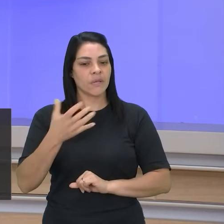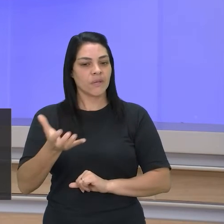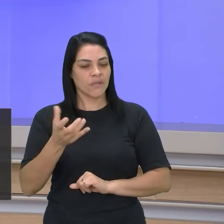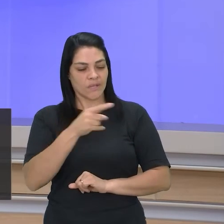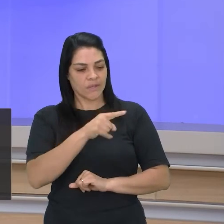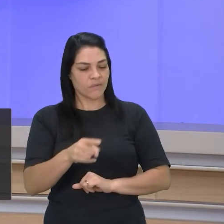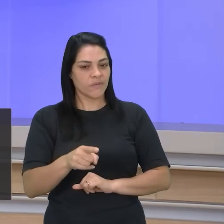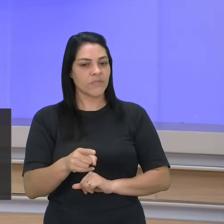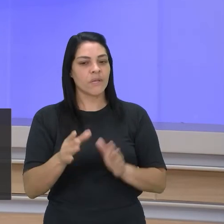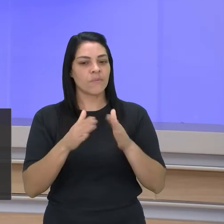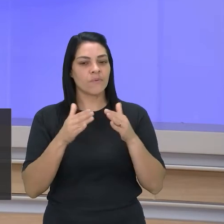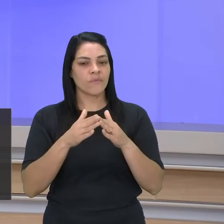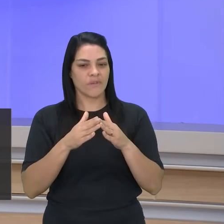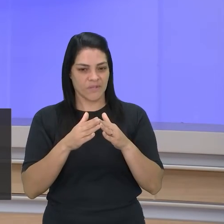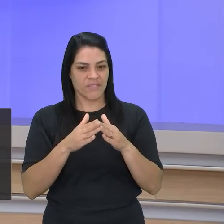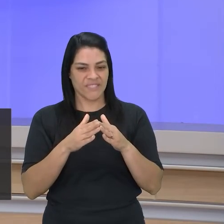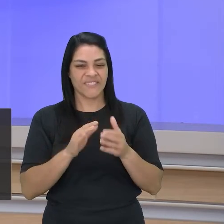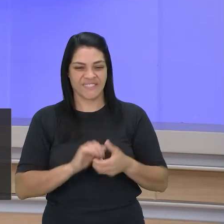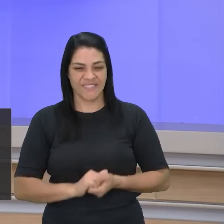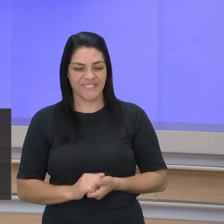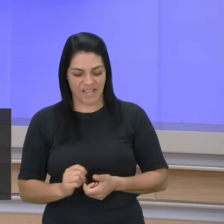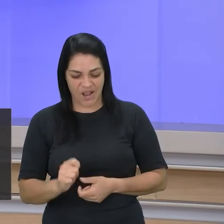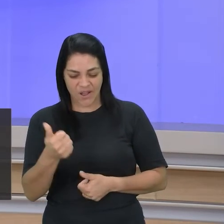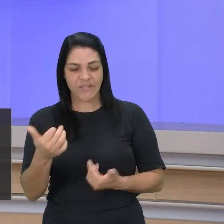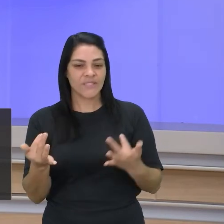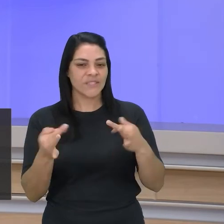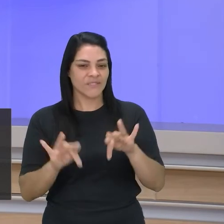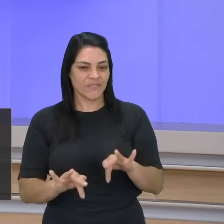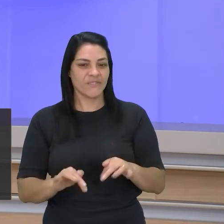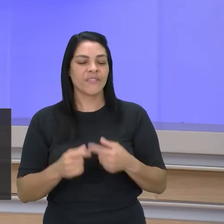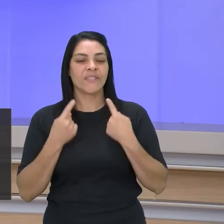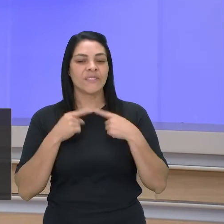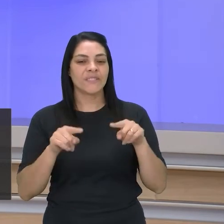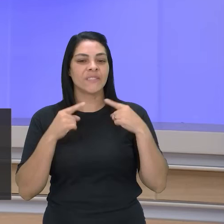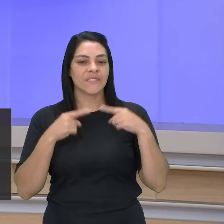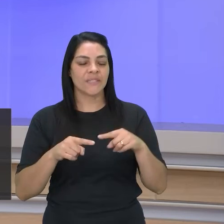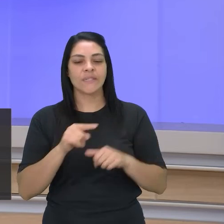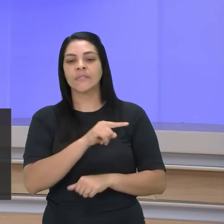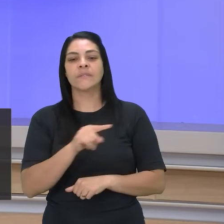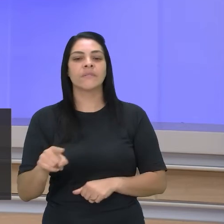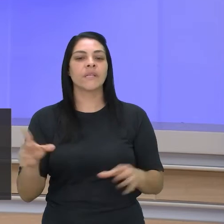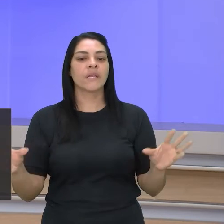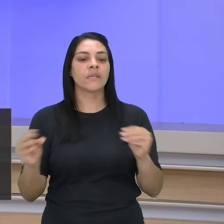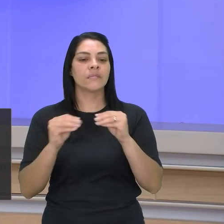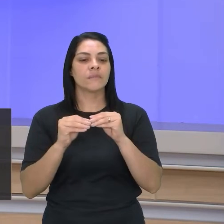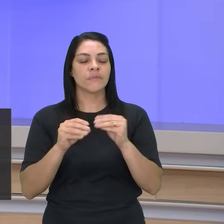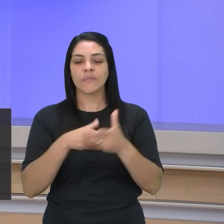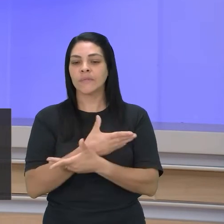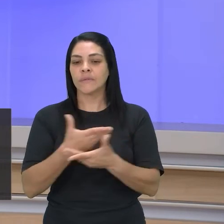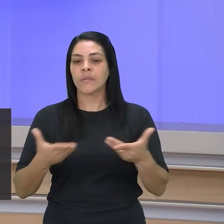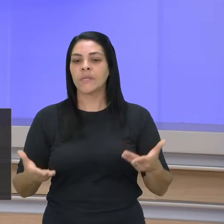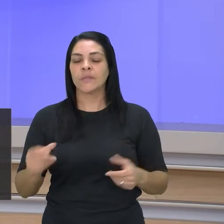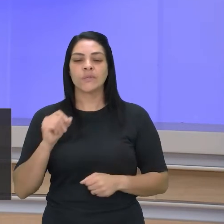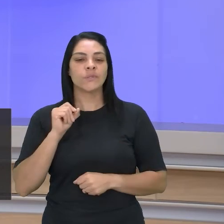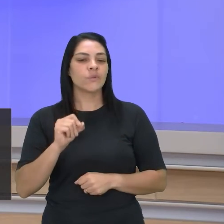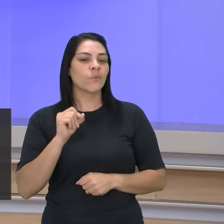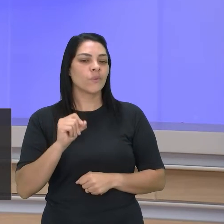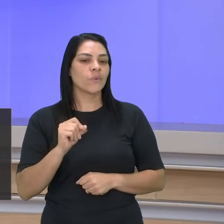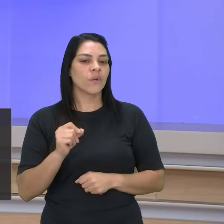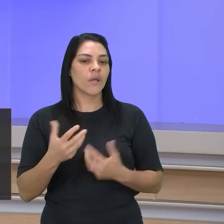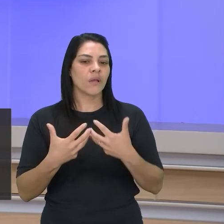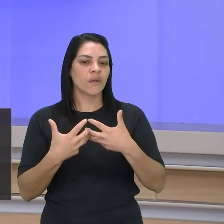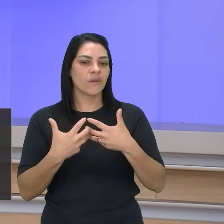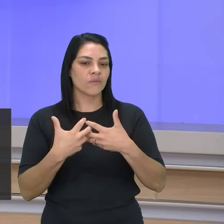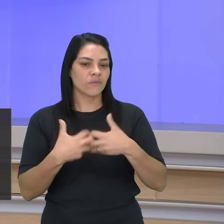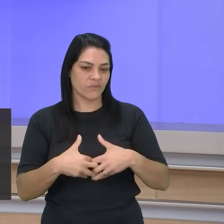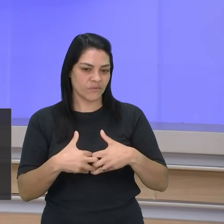favor, que agora a gente já vai caminhando para o final do nosso diálogo aqui, que você resumisse para a gente as funções